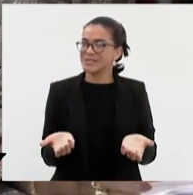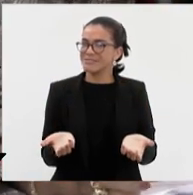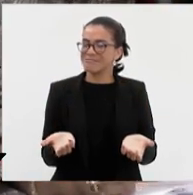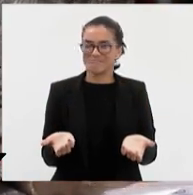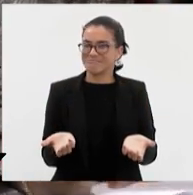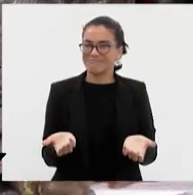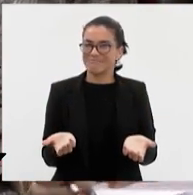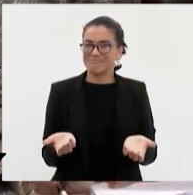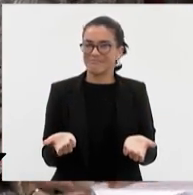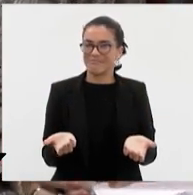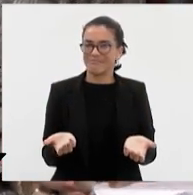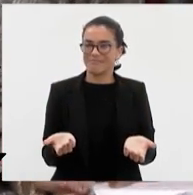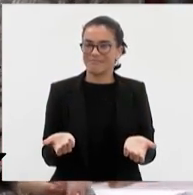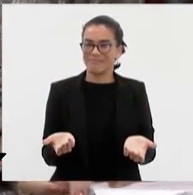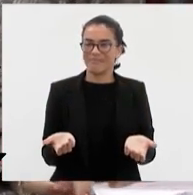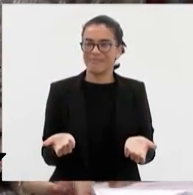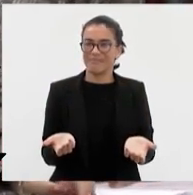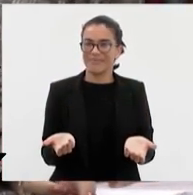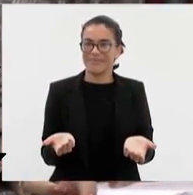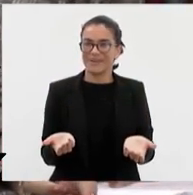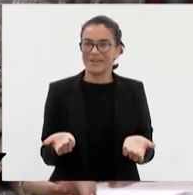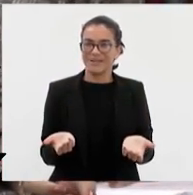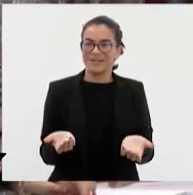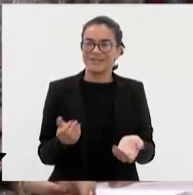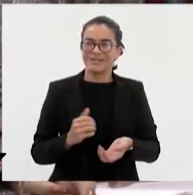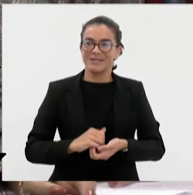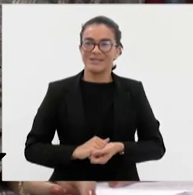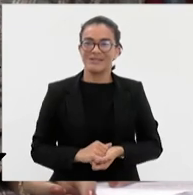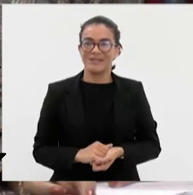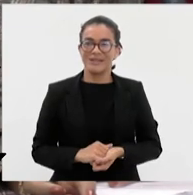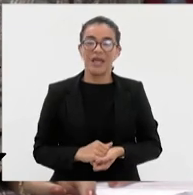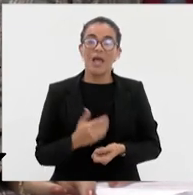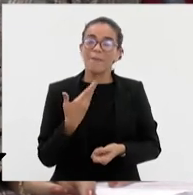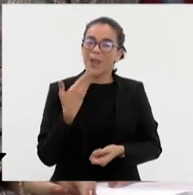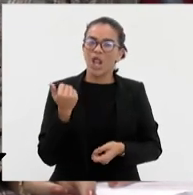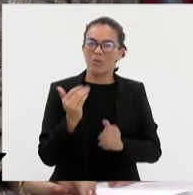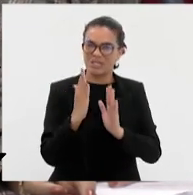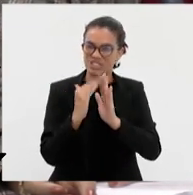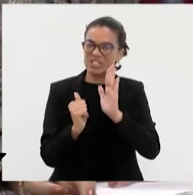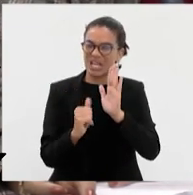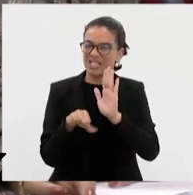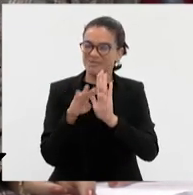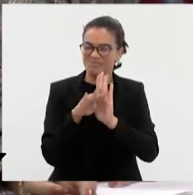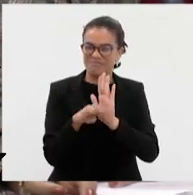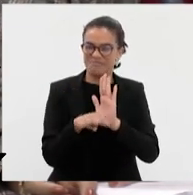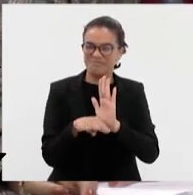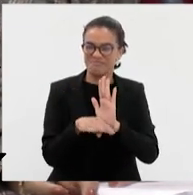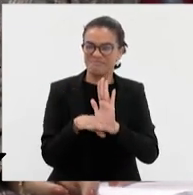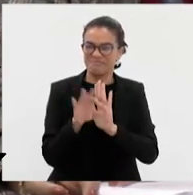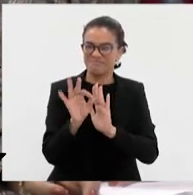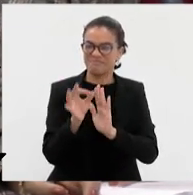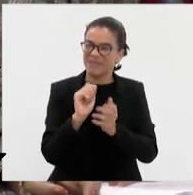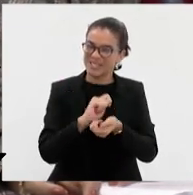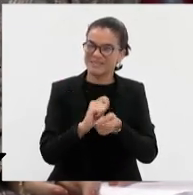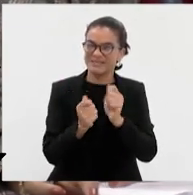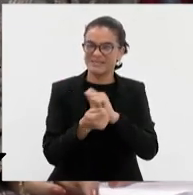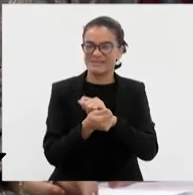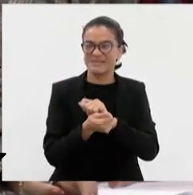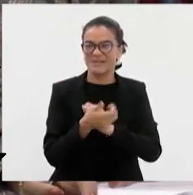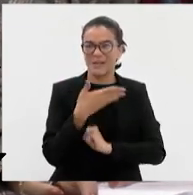adicional. Né? Então, mas o deputado Guilherme pediu retirada de pauta, acho que até mesmo para fazer uma adequação aí do